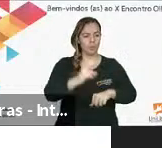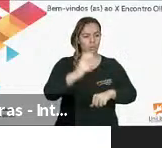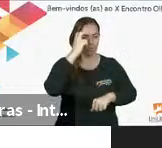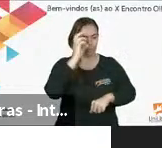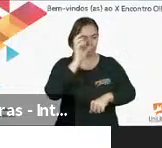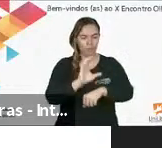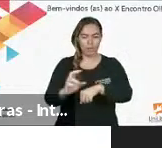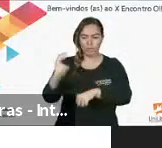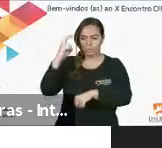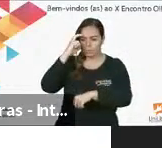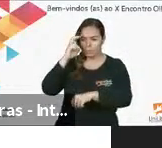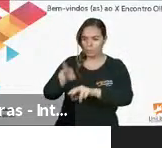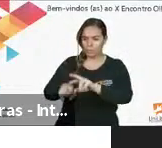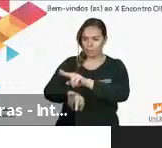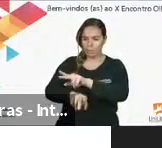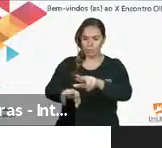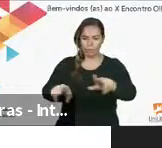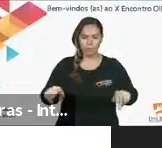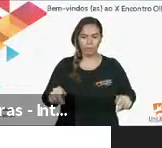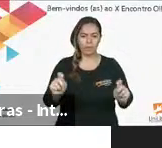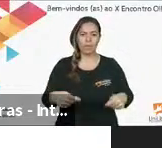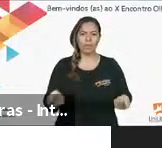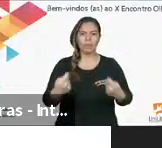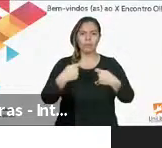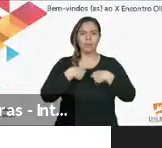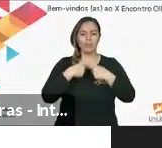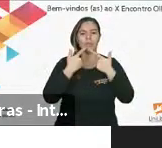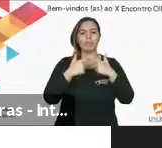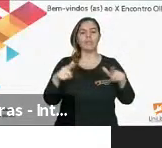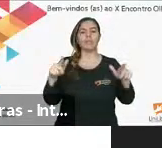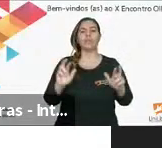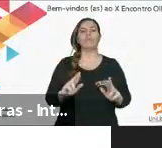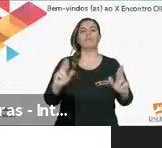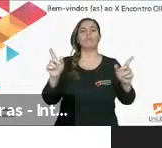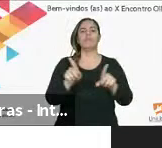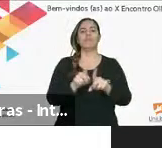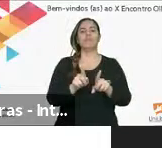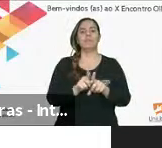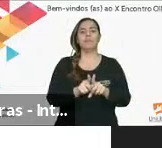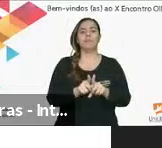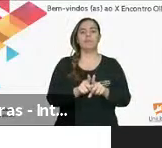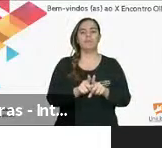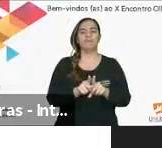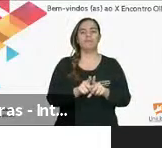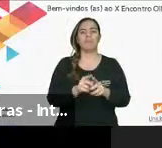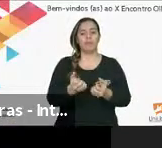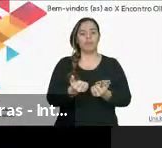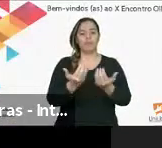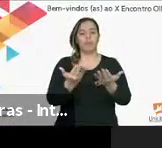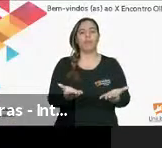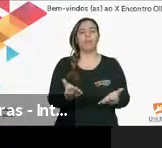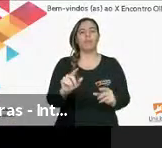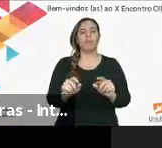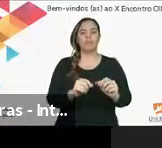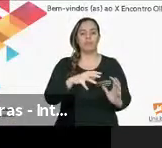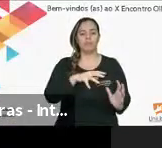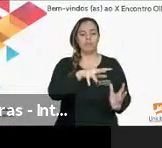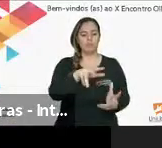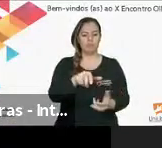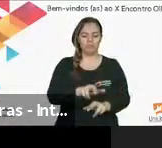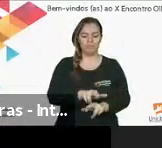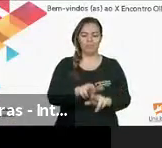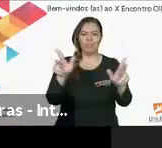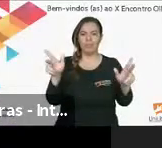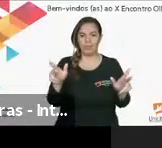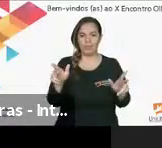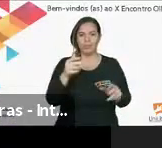produzir diferentes distinções linguísticas e, com isso, produzir diferentes mundos. É,